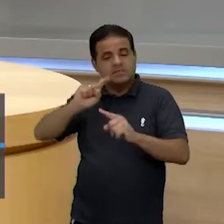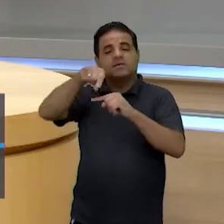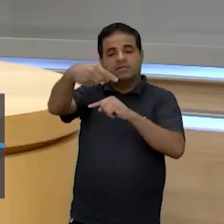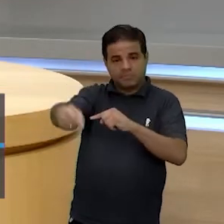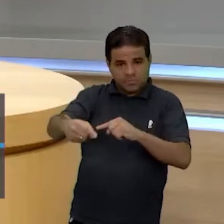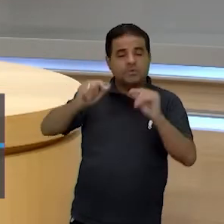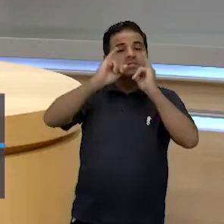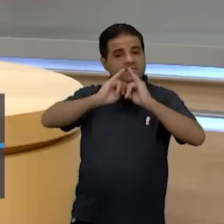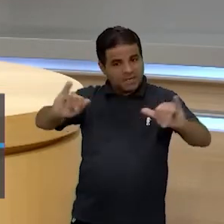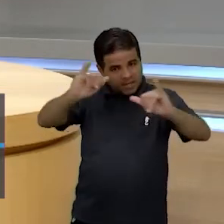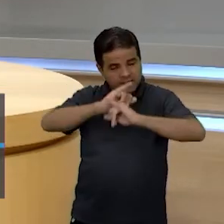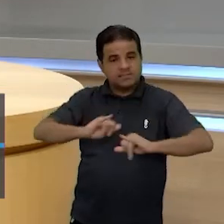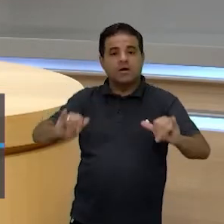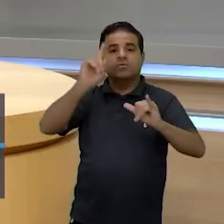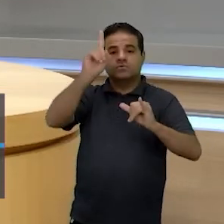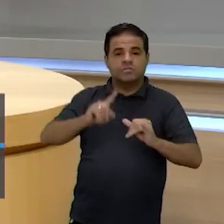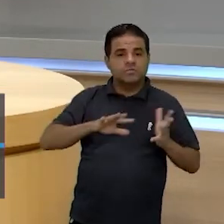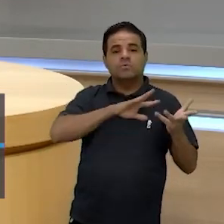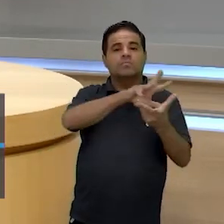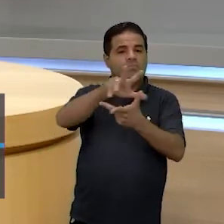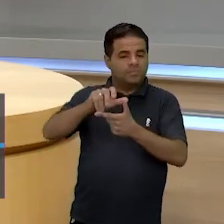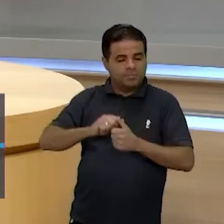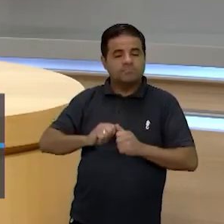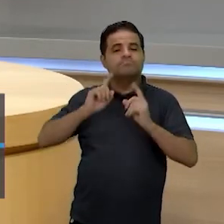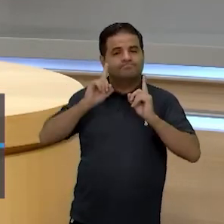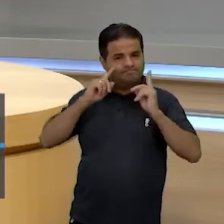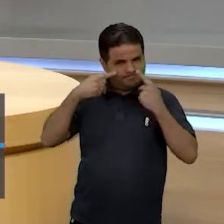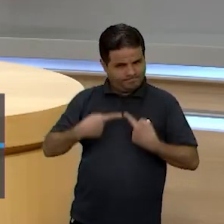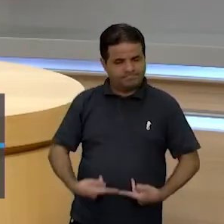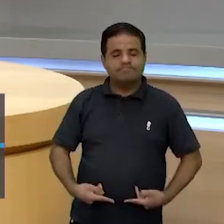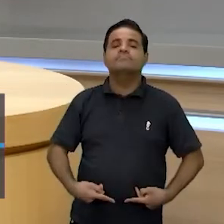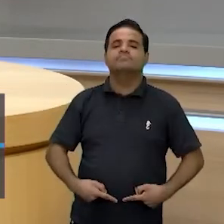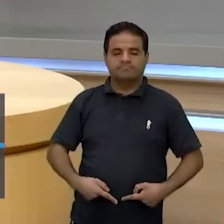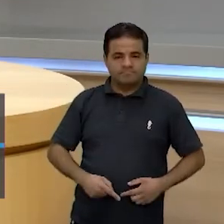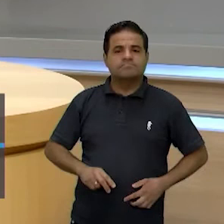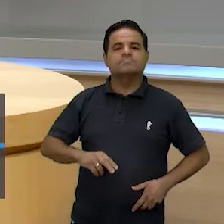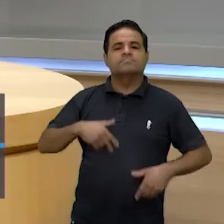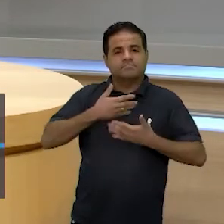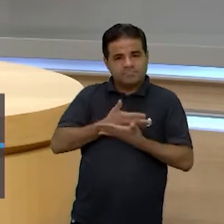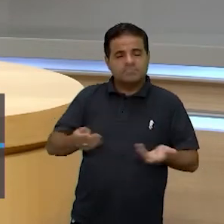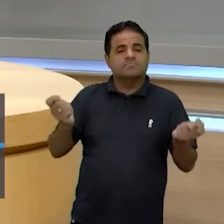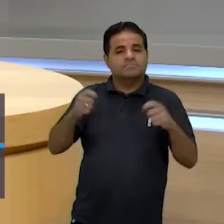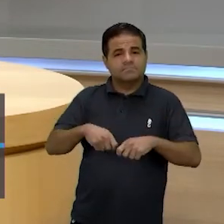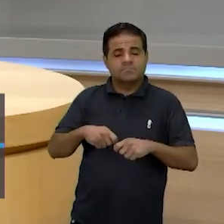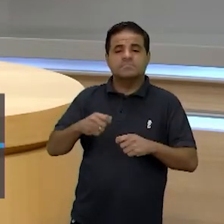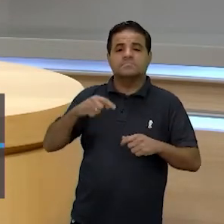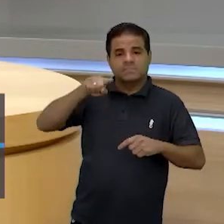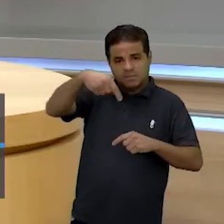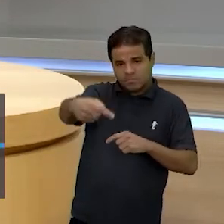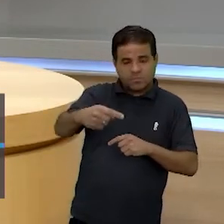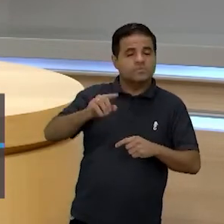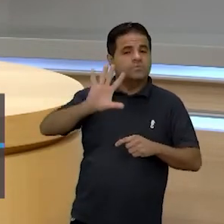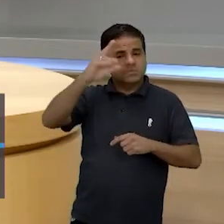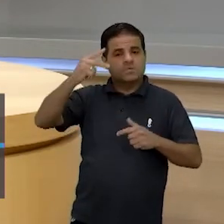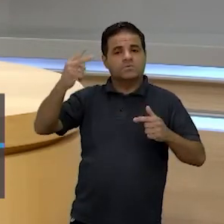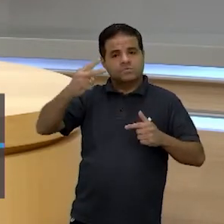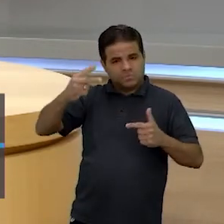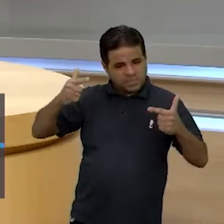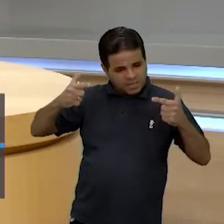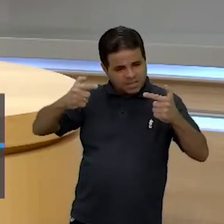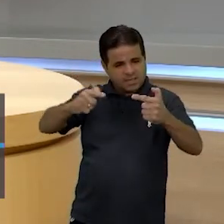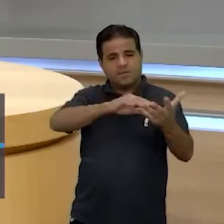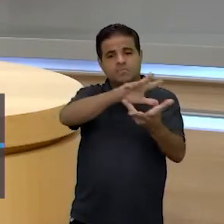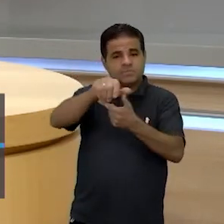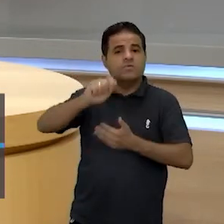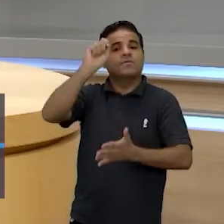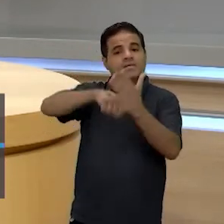a Declaração Universal dos Direitos Humanos, que é um desdobramento positivo da Segunda Guerra Mundial, que foi